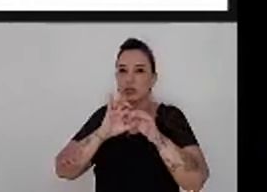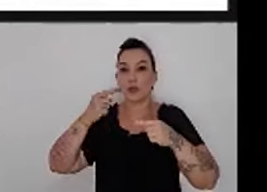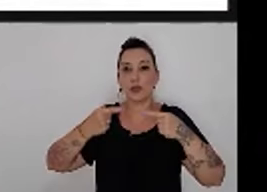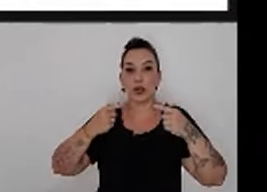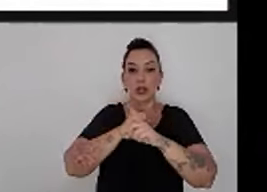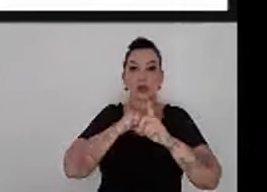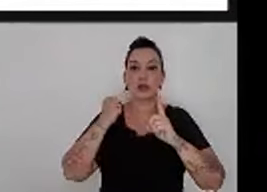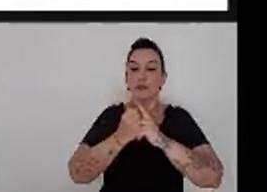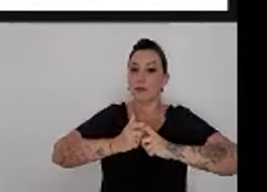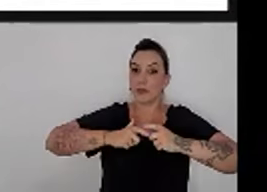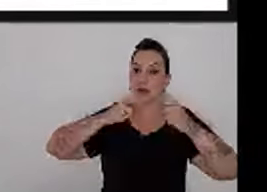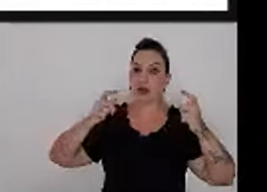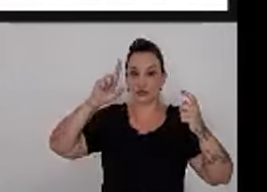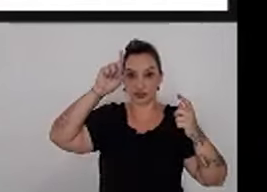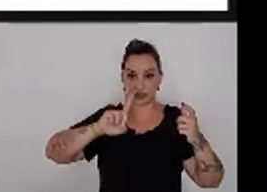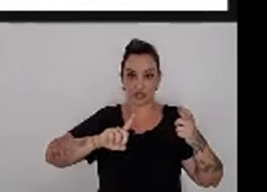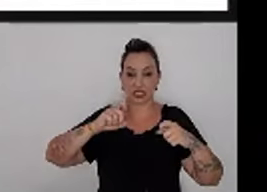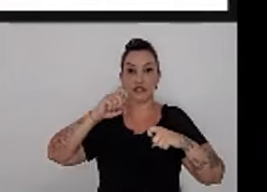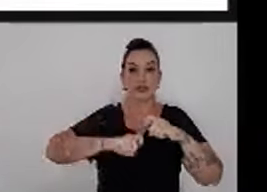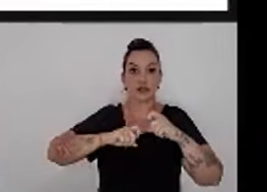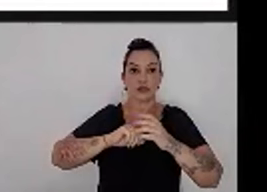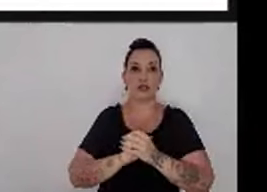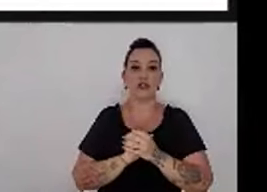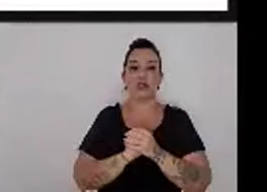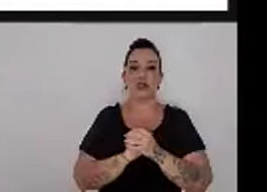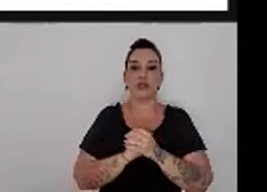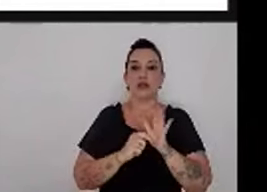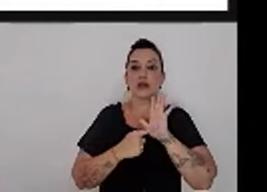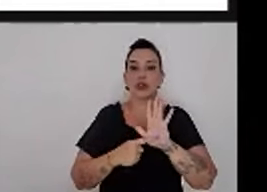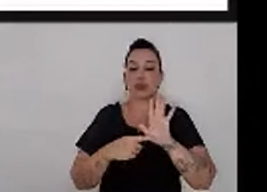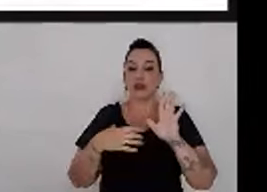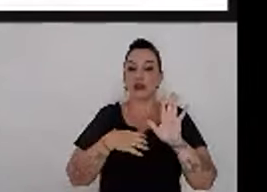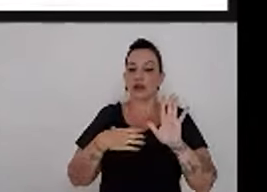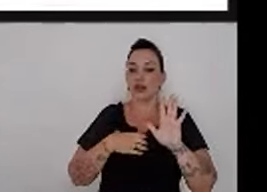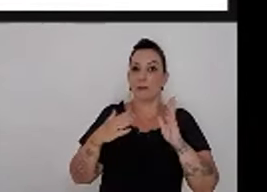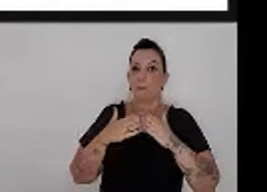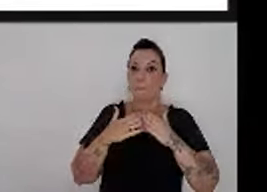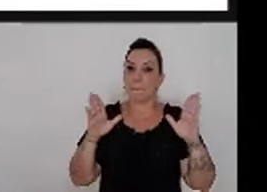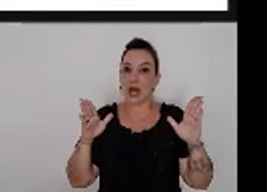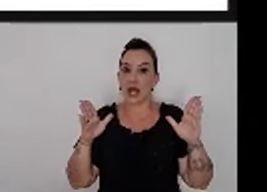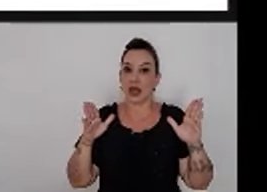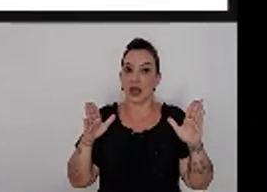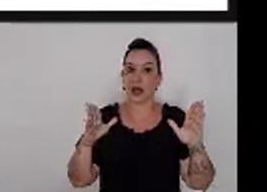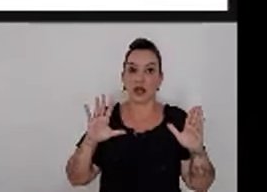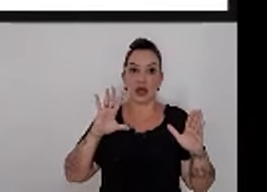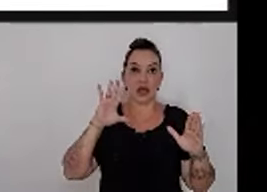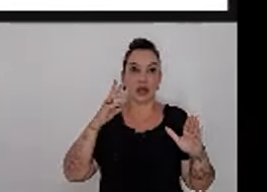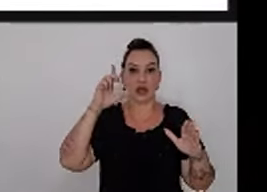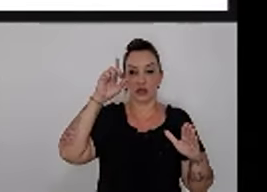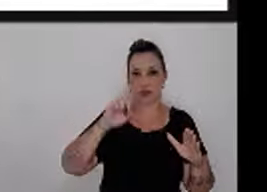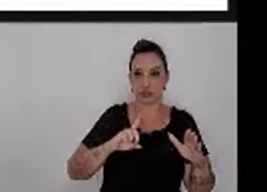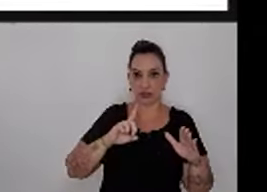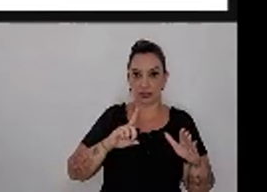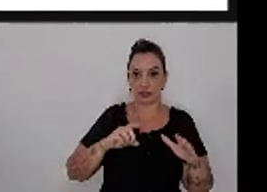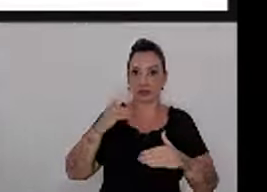político e social de expansão dos direitos sexuais, expressando uma espécie de backlash, ou seja, uma reação a